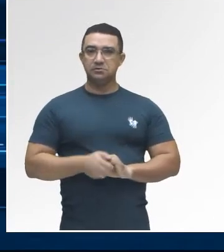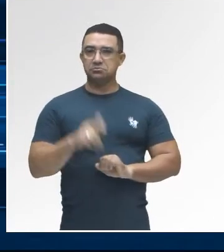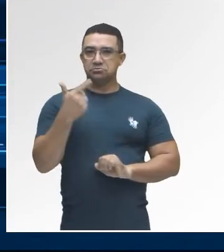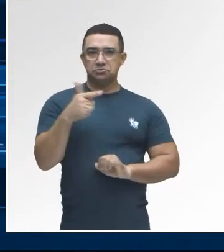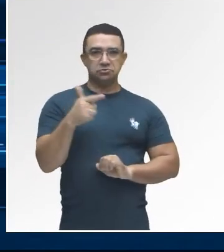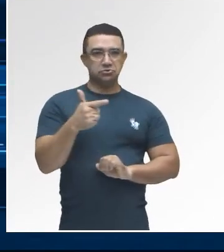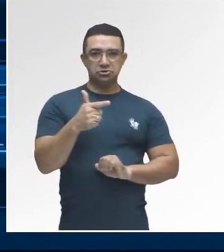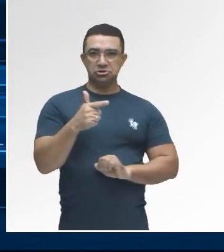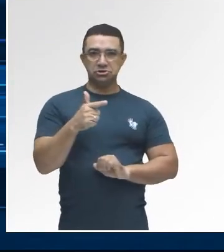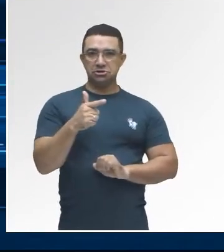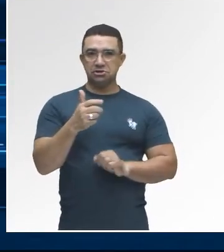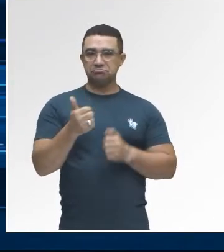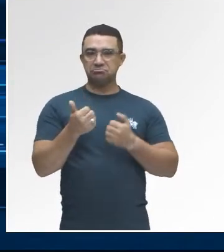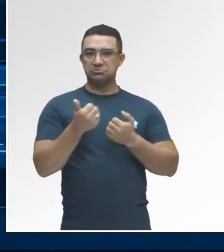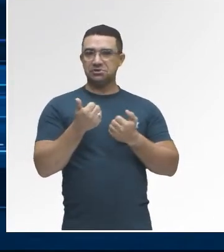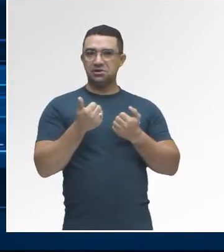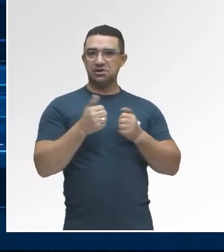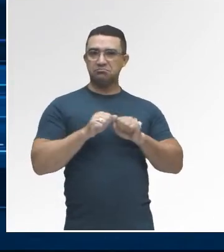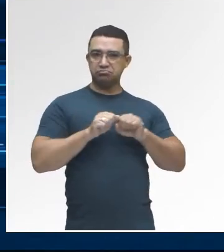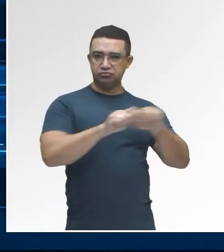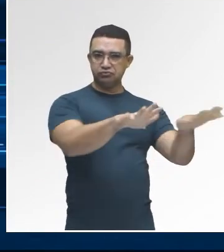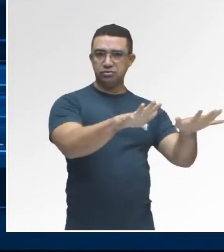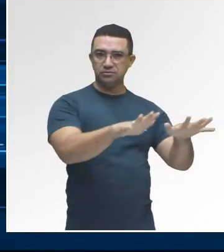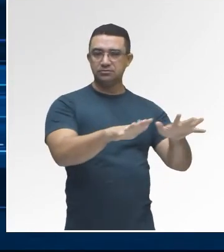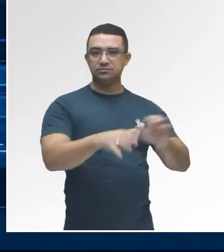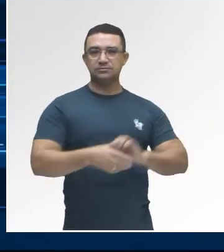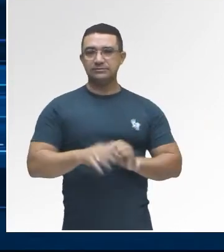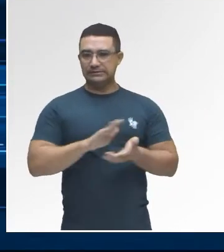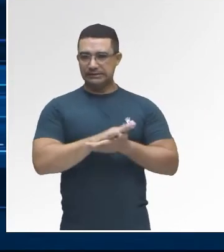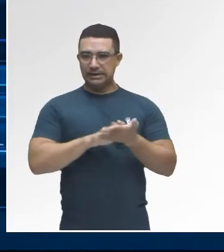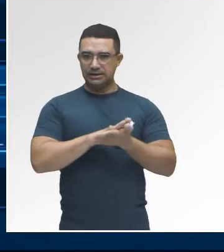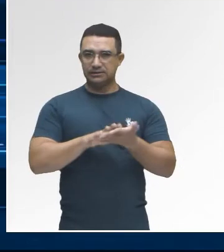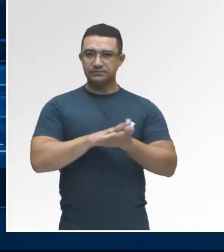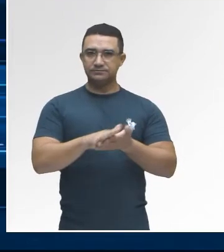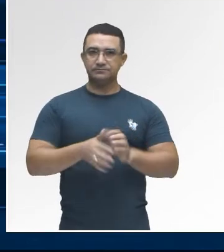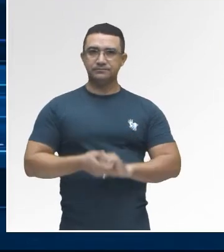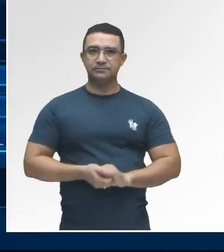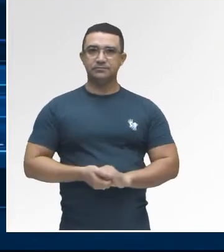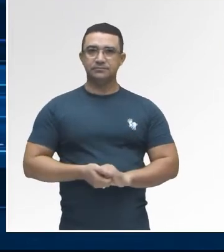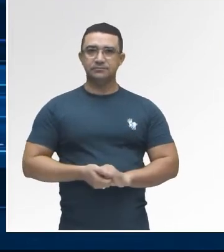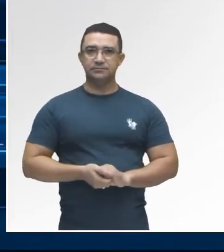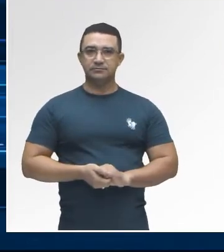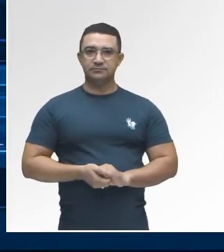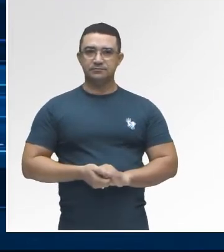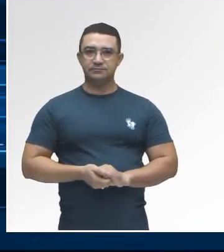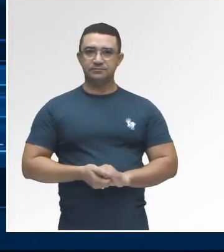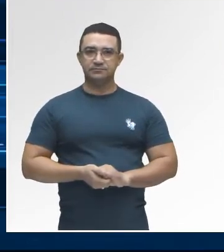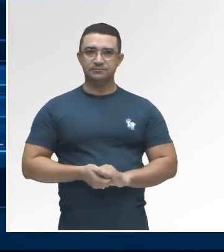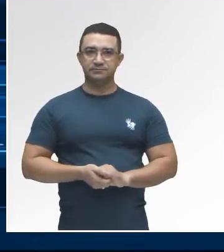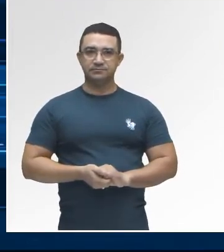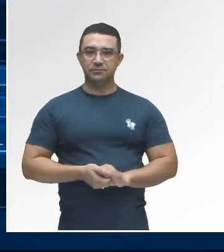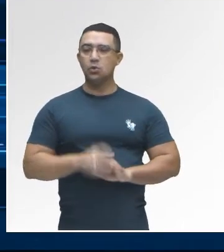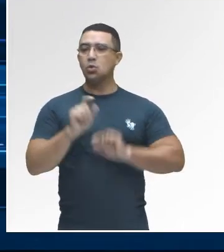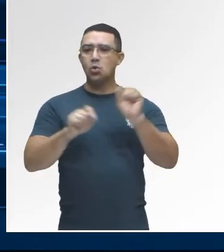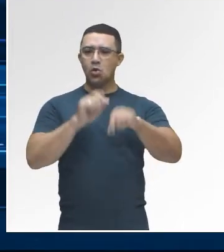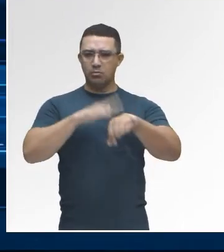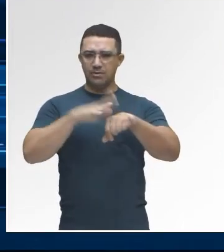haviam sido lançados até então. Understand the dialogue. Tell us a little more. Como foi a